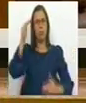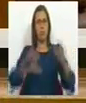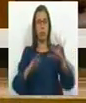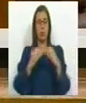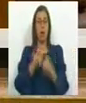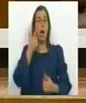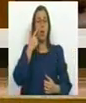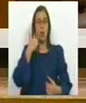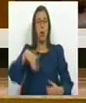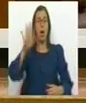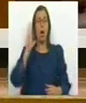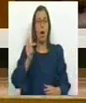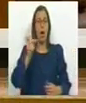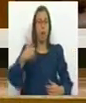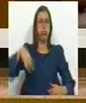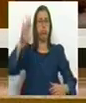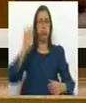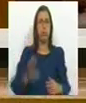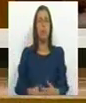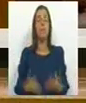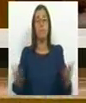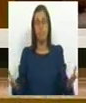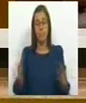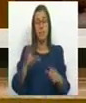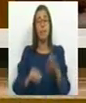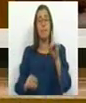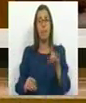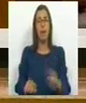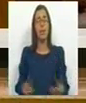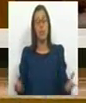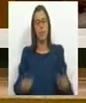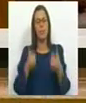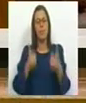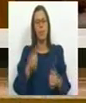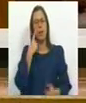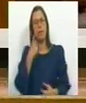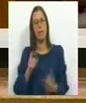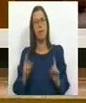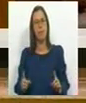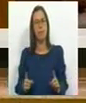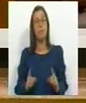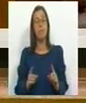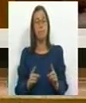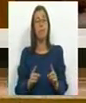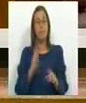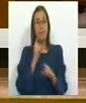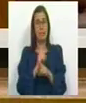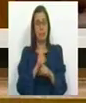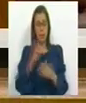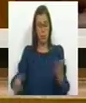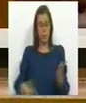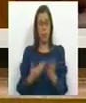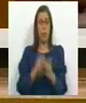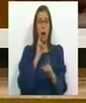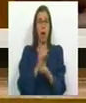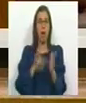que dura há décadas. Além do mais, é bom também notar que a perversidade desta